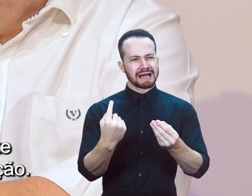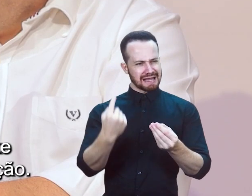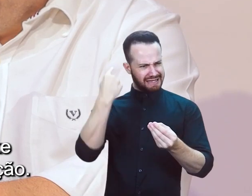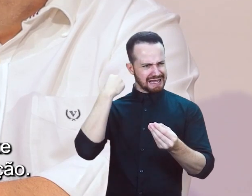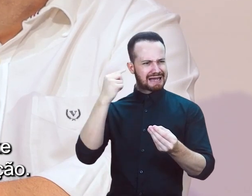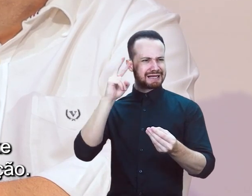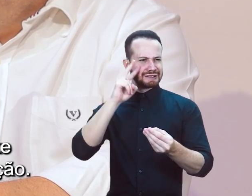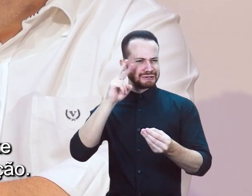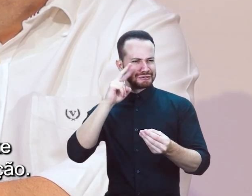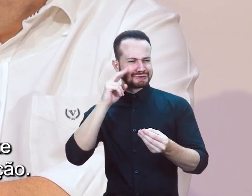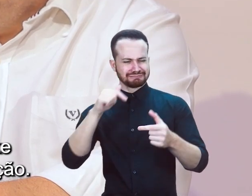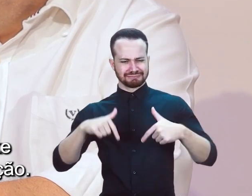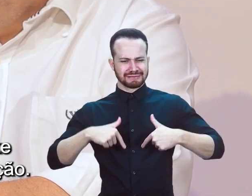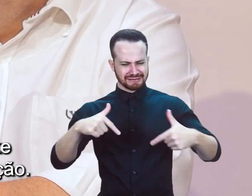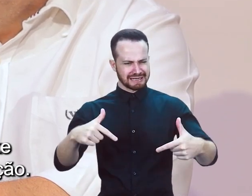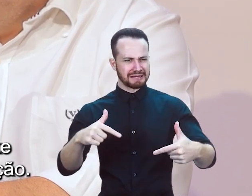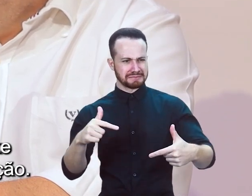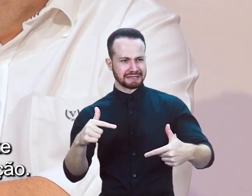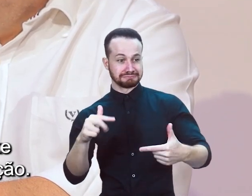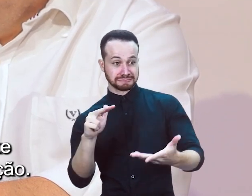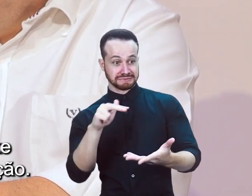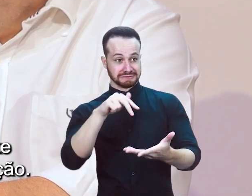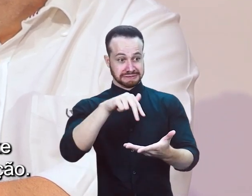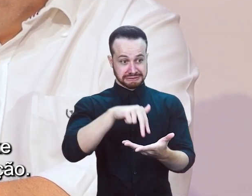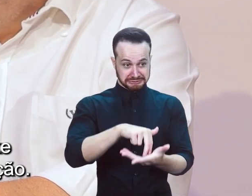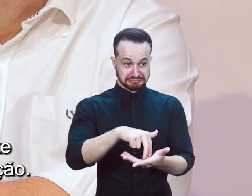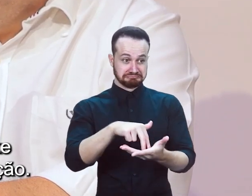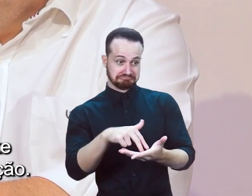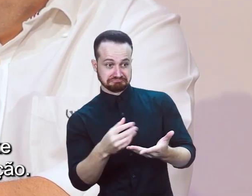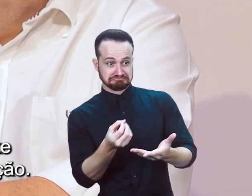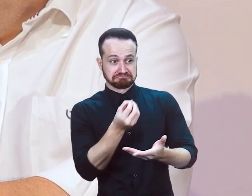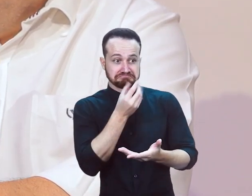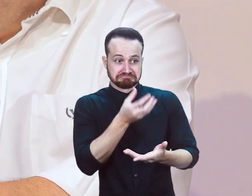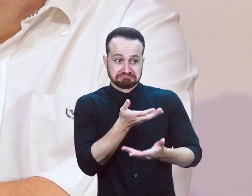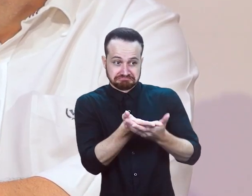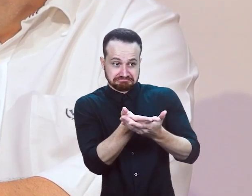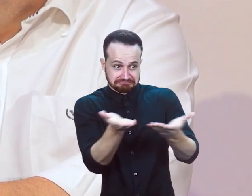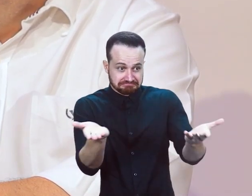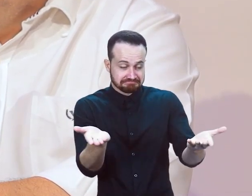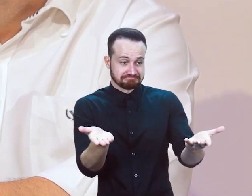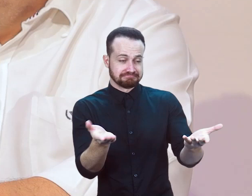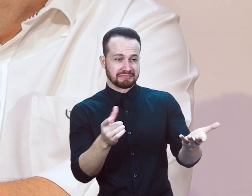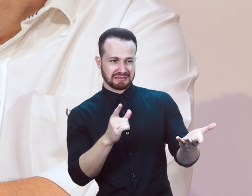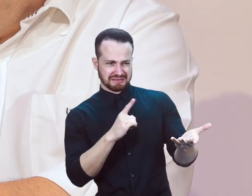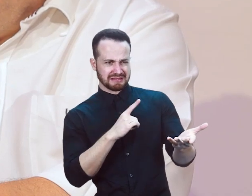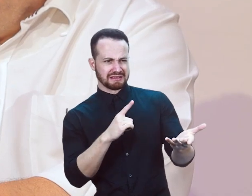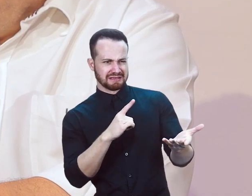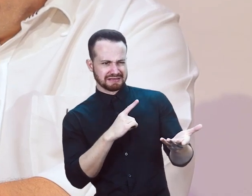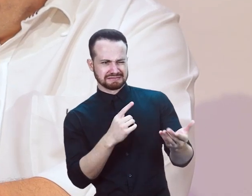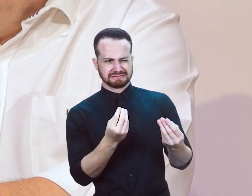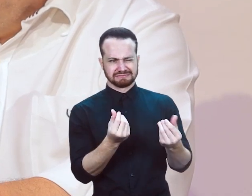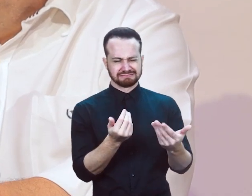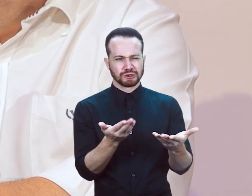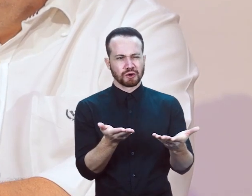tipo de trabalho trouxe? Se é que trouxe alguma contribuição. Hoje existe,